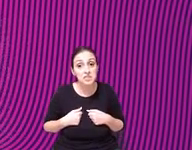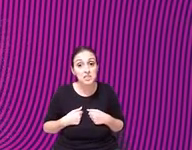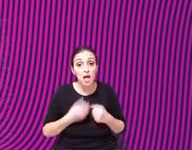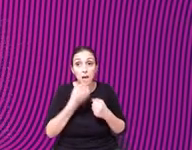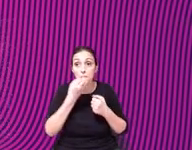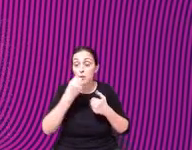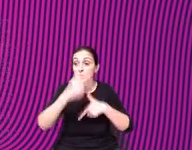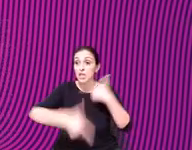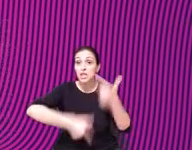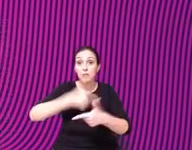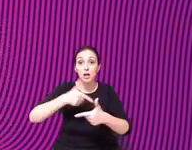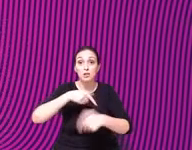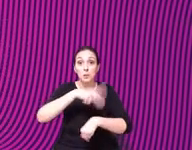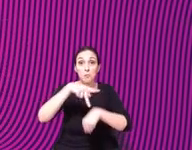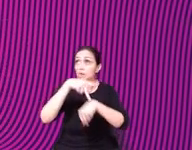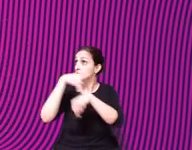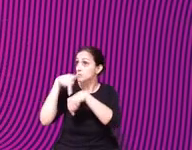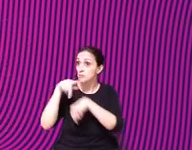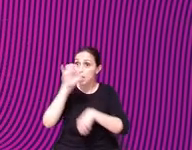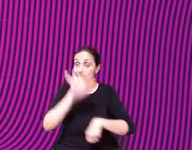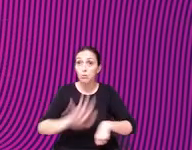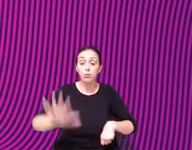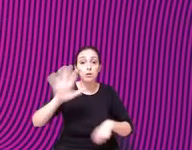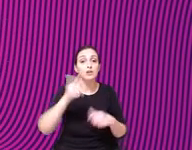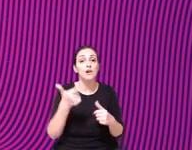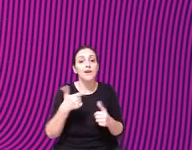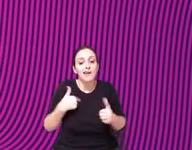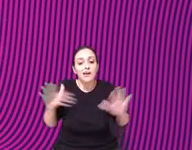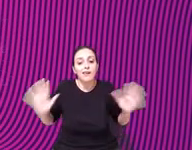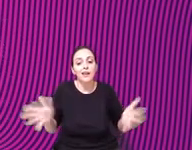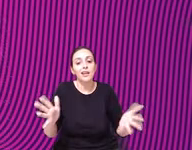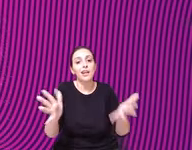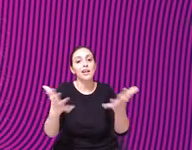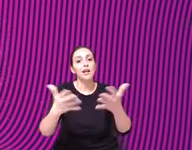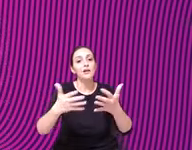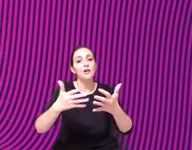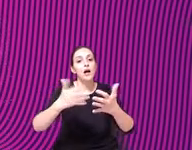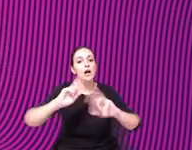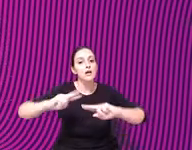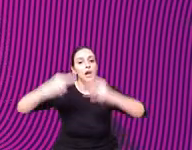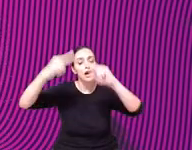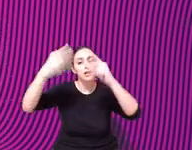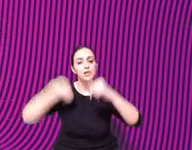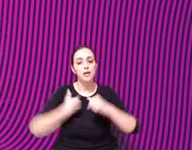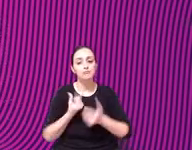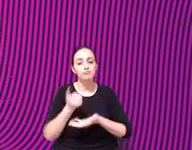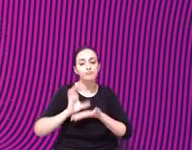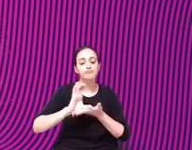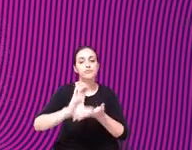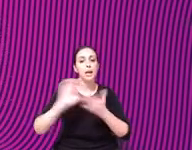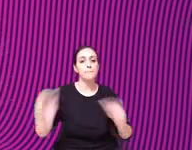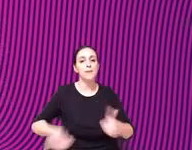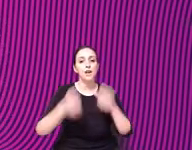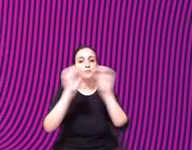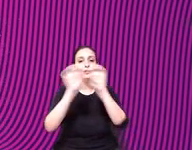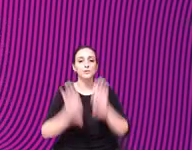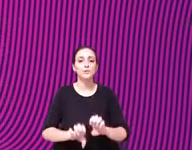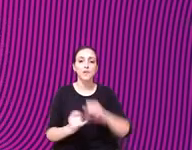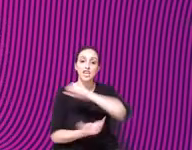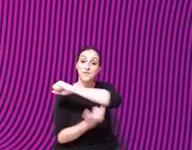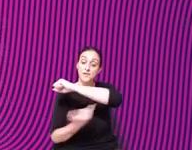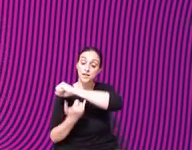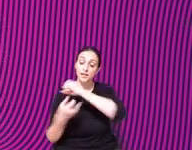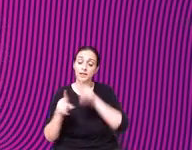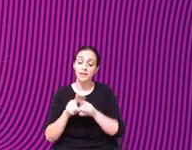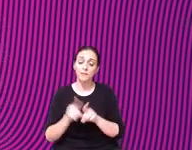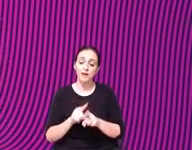no país, né? Então, estimular carreiras, financiamento adequado e melhora da infraestrutura, porque, como o Walter já